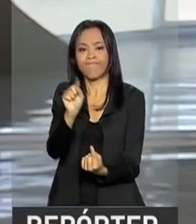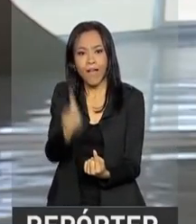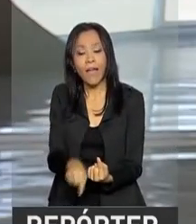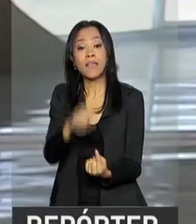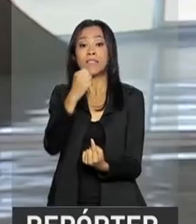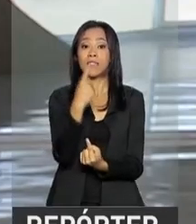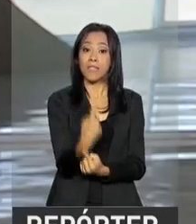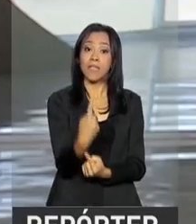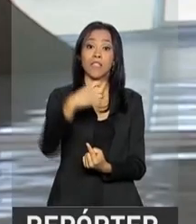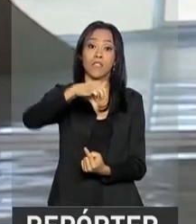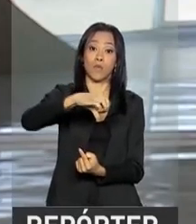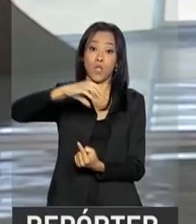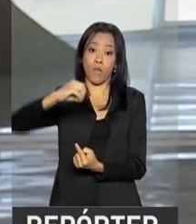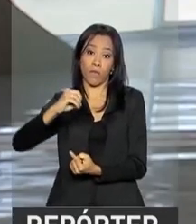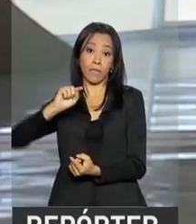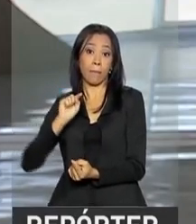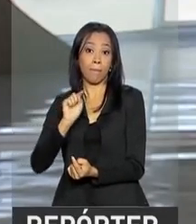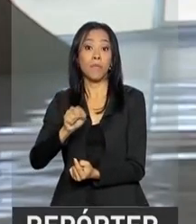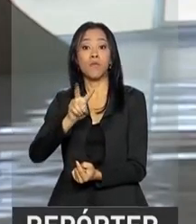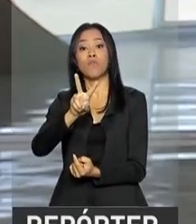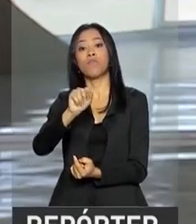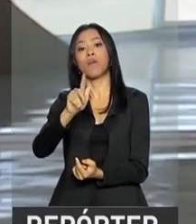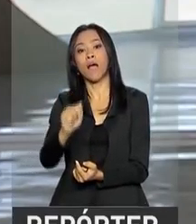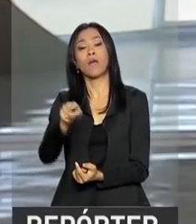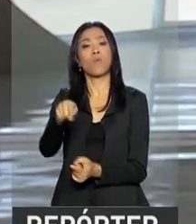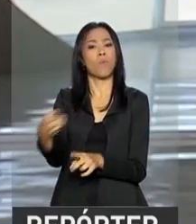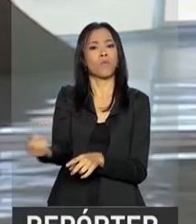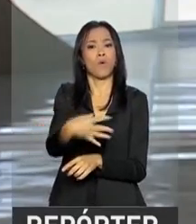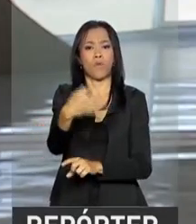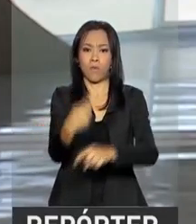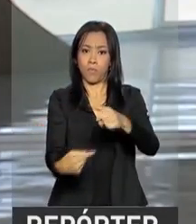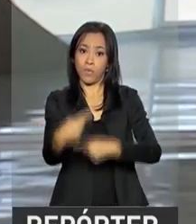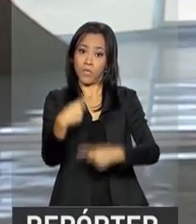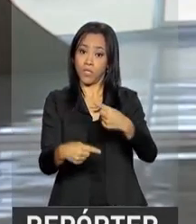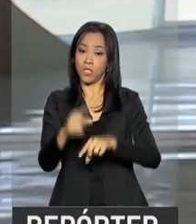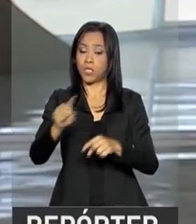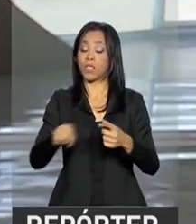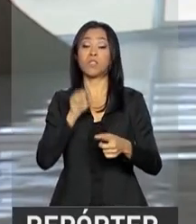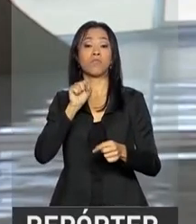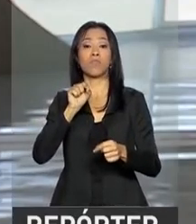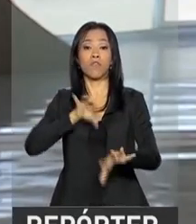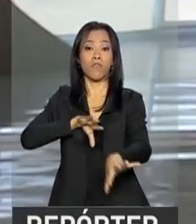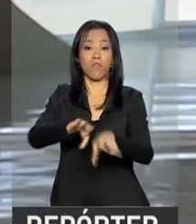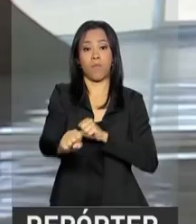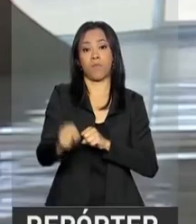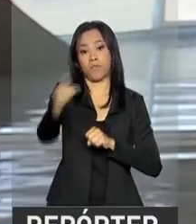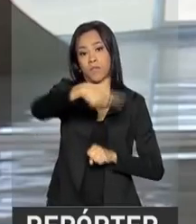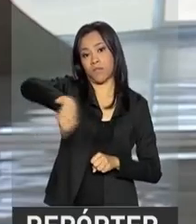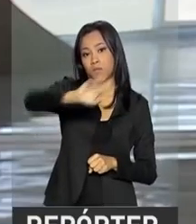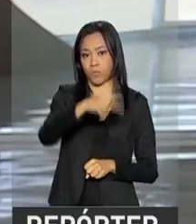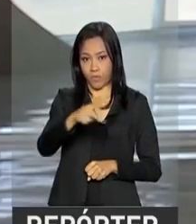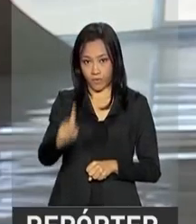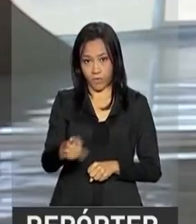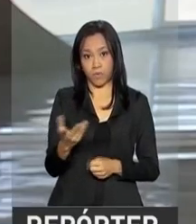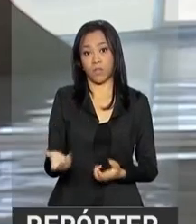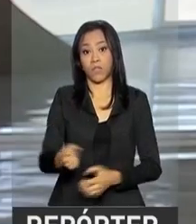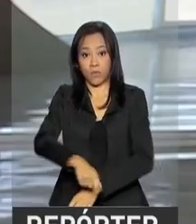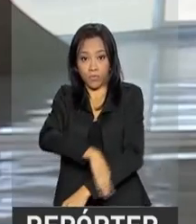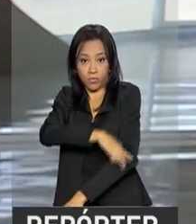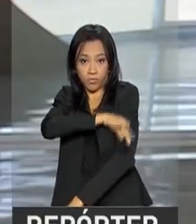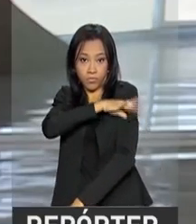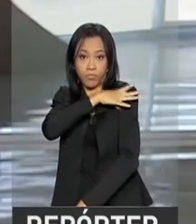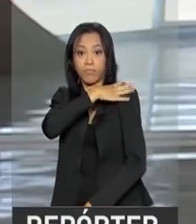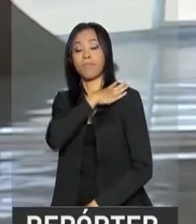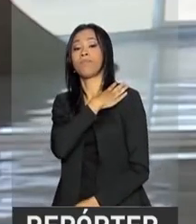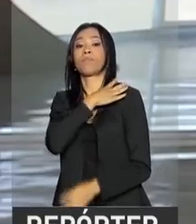190 mil vagas com a nova política nacional de formação de professores da educação básica a cerimônia vai